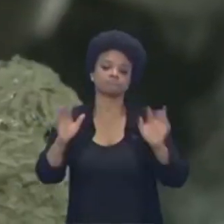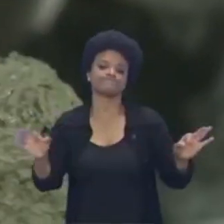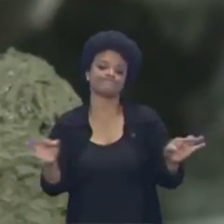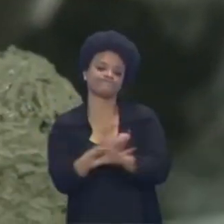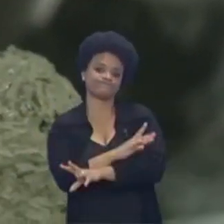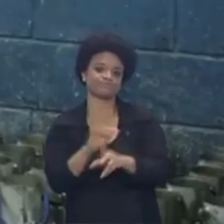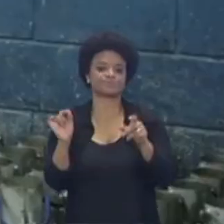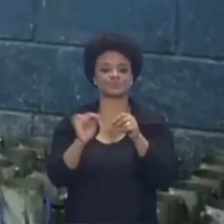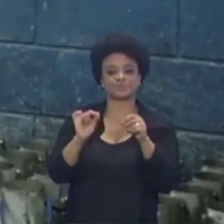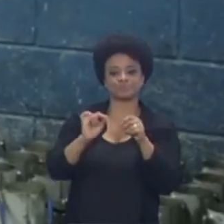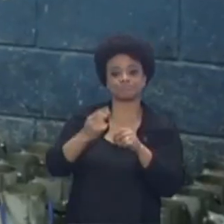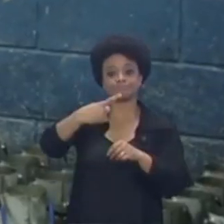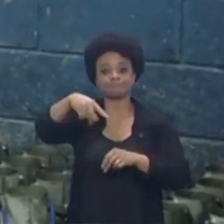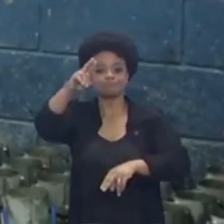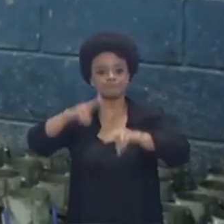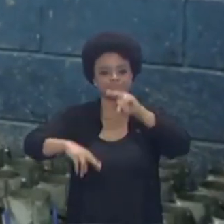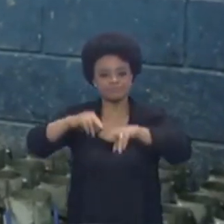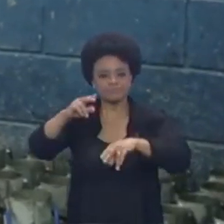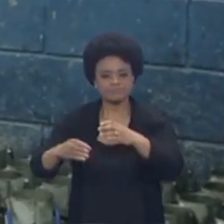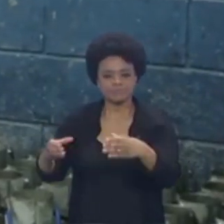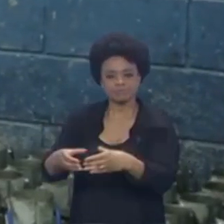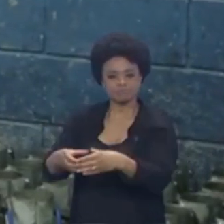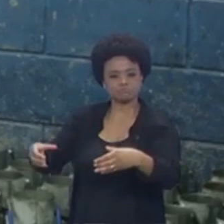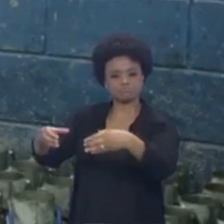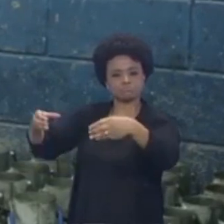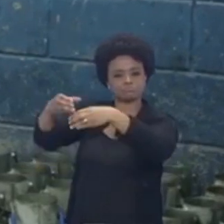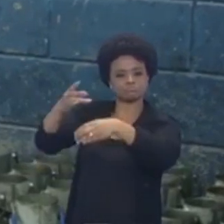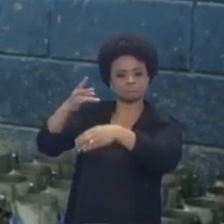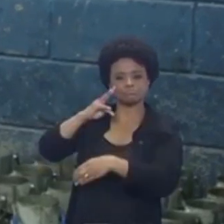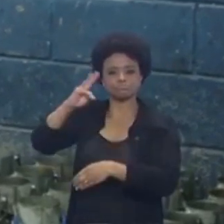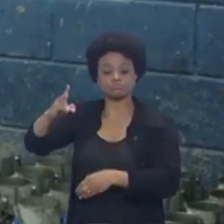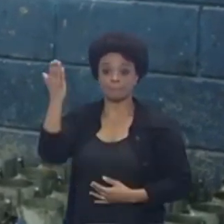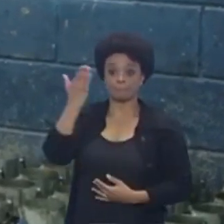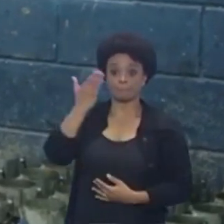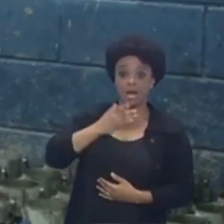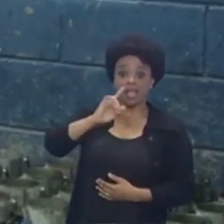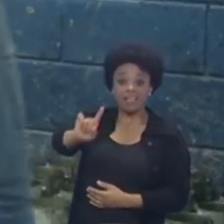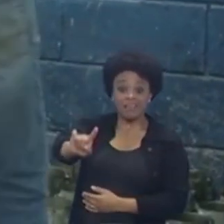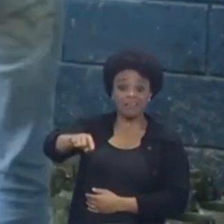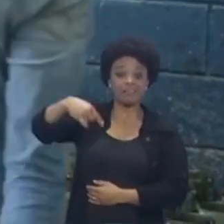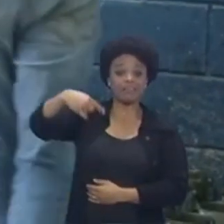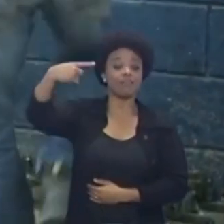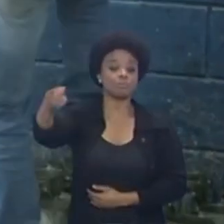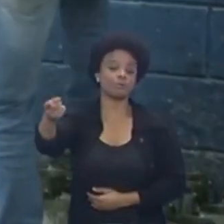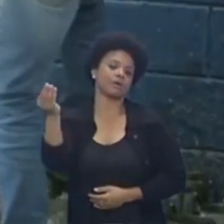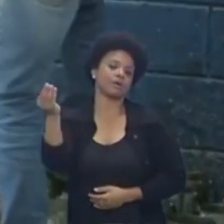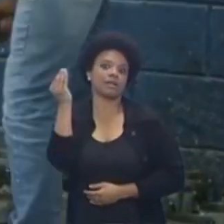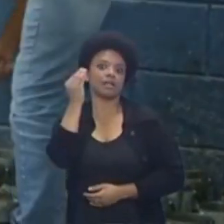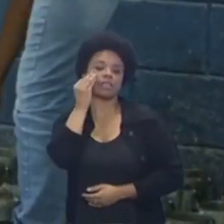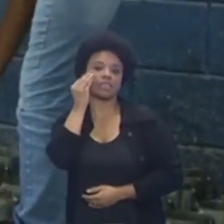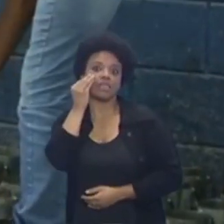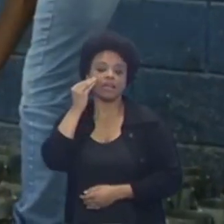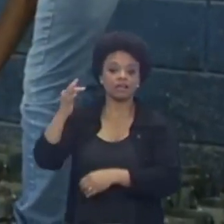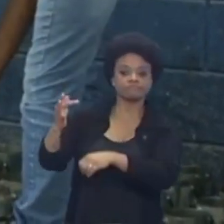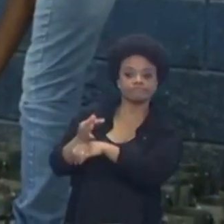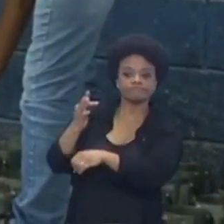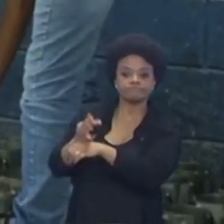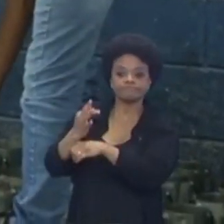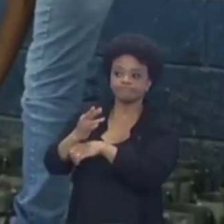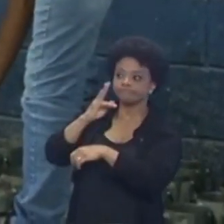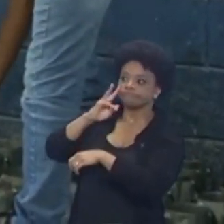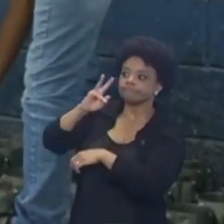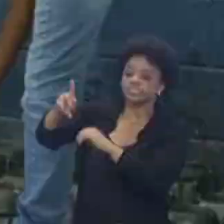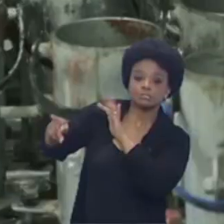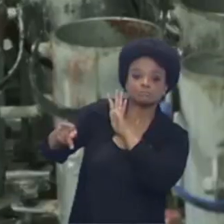material vai para a moldagem de corpos de prova, para posteriormente testar a resistência à compressão do